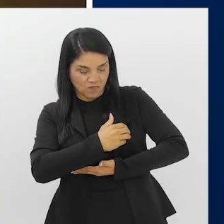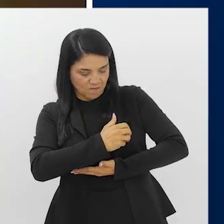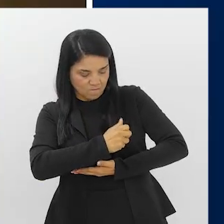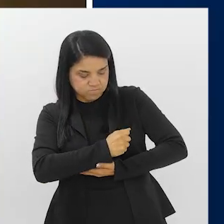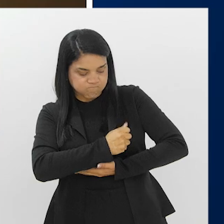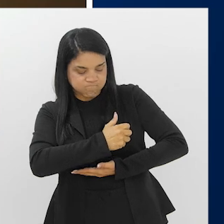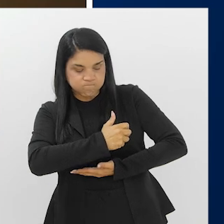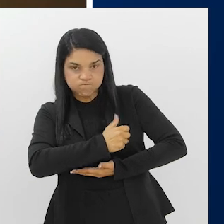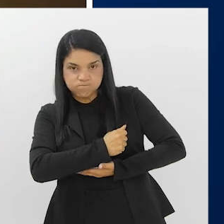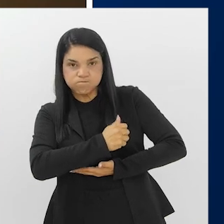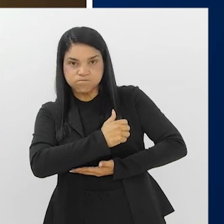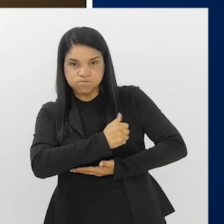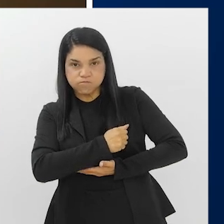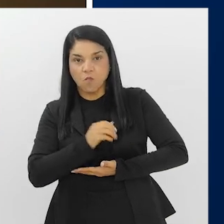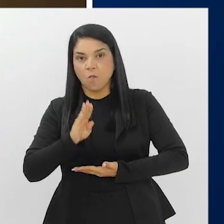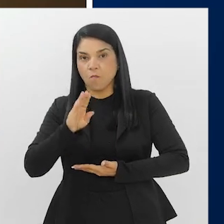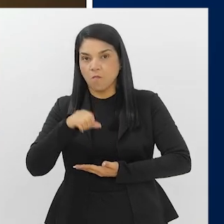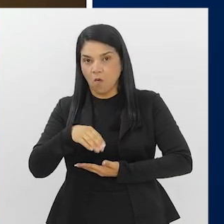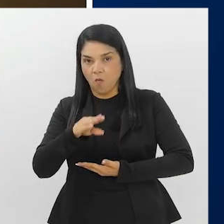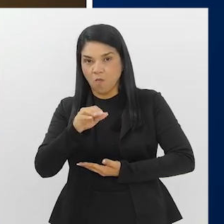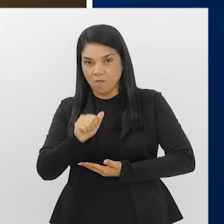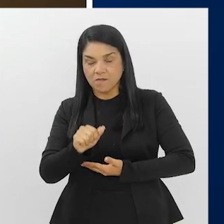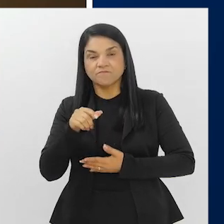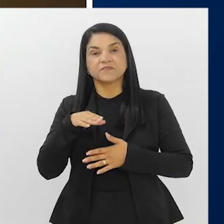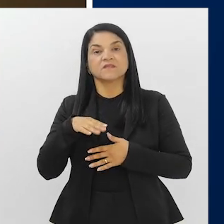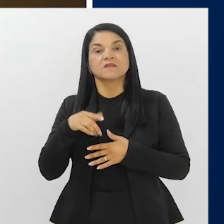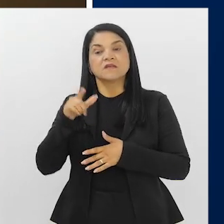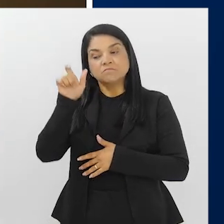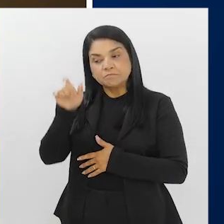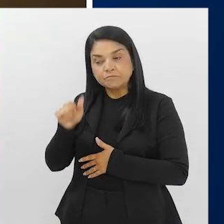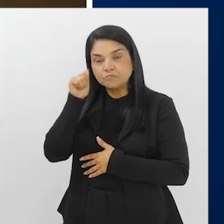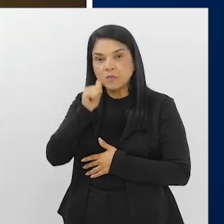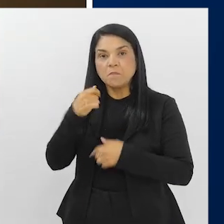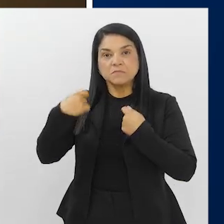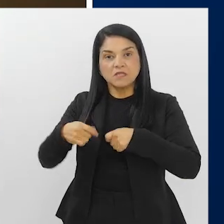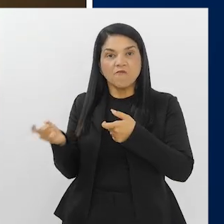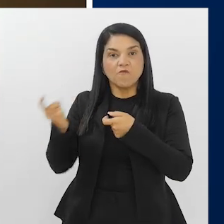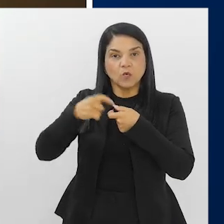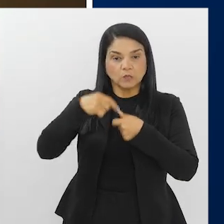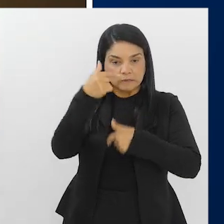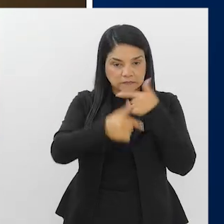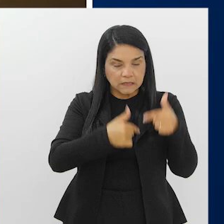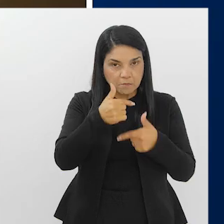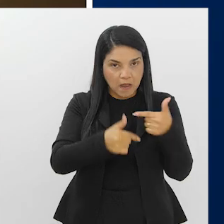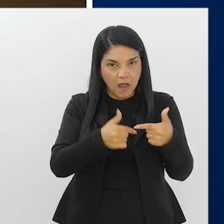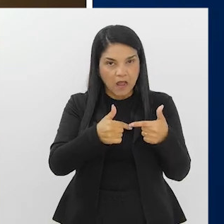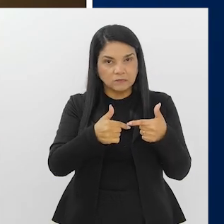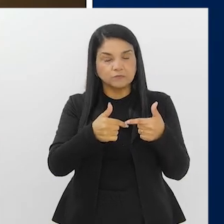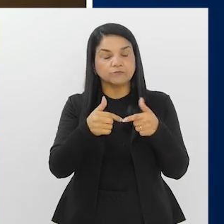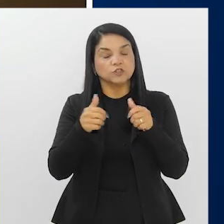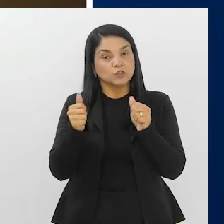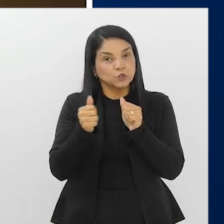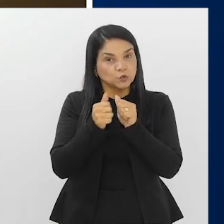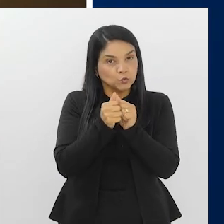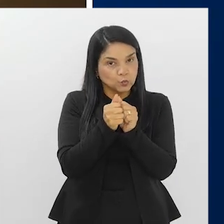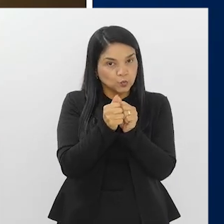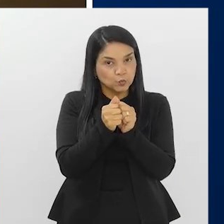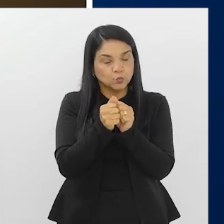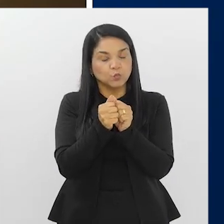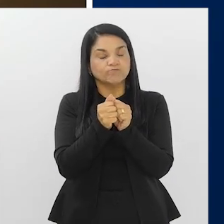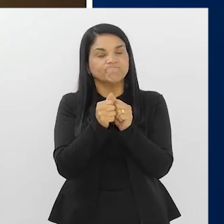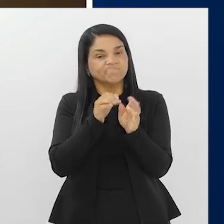a mulher retorna ao trabalho, é onde ocorre muitas vezes o desmame. Então a gente tem um trabalho muito em